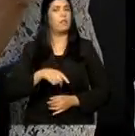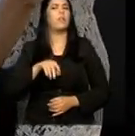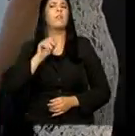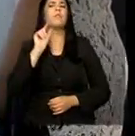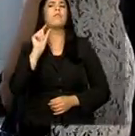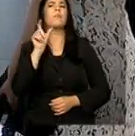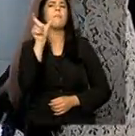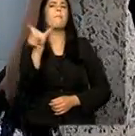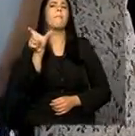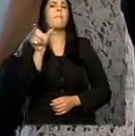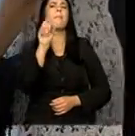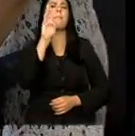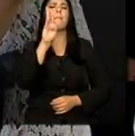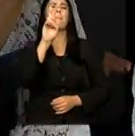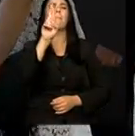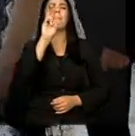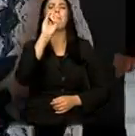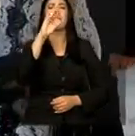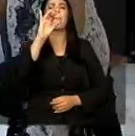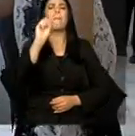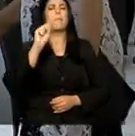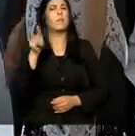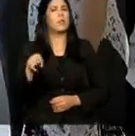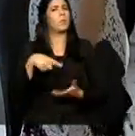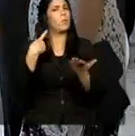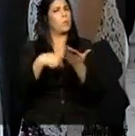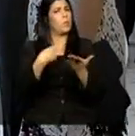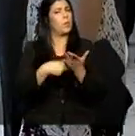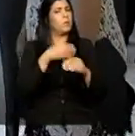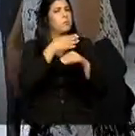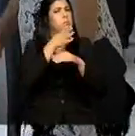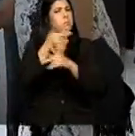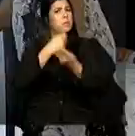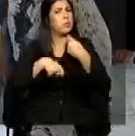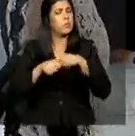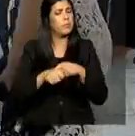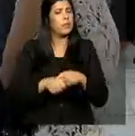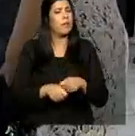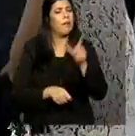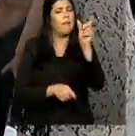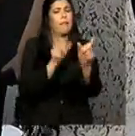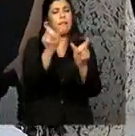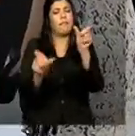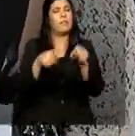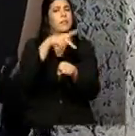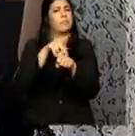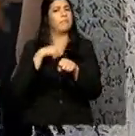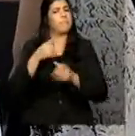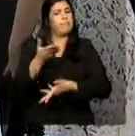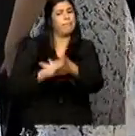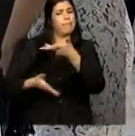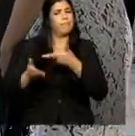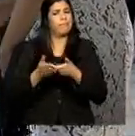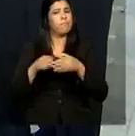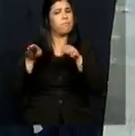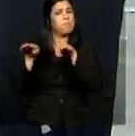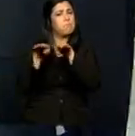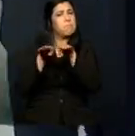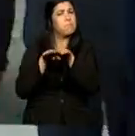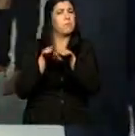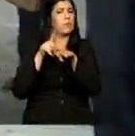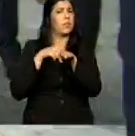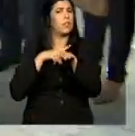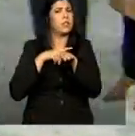um acrônimo de um banco de investimento que diz, olha, esses países possuem características semelhantes. Grandes